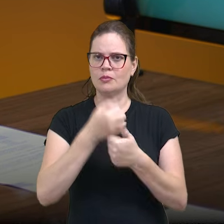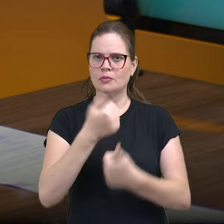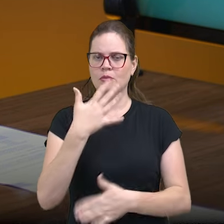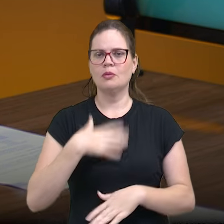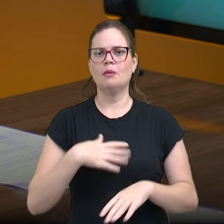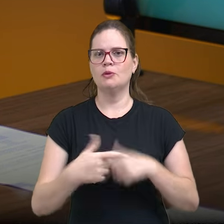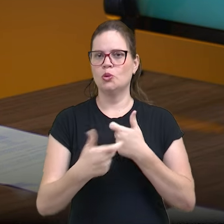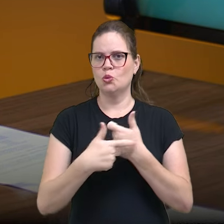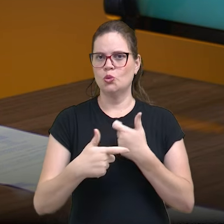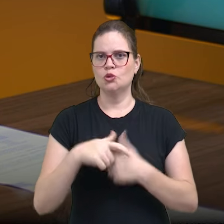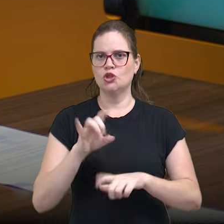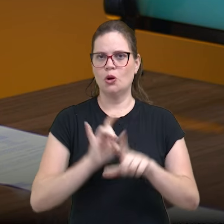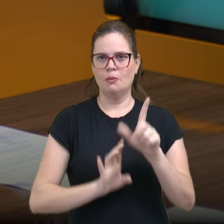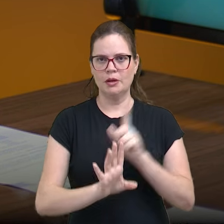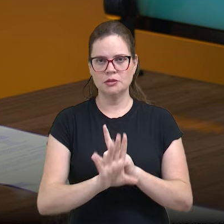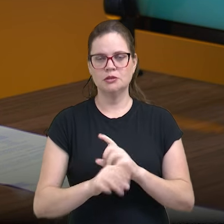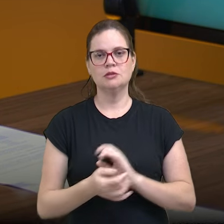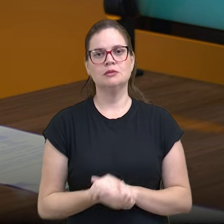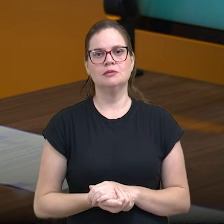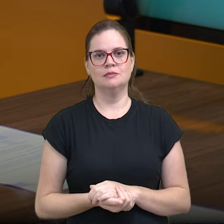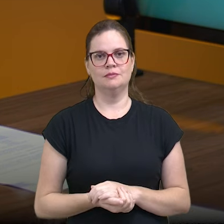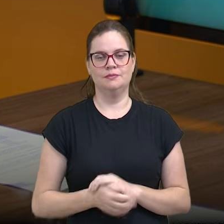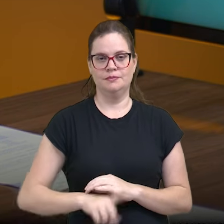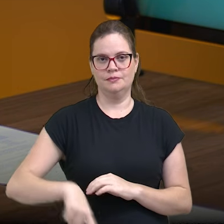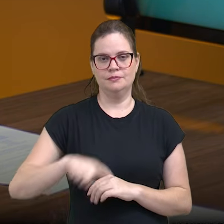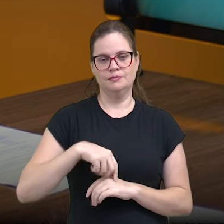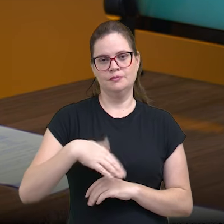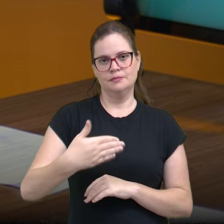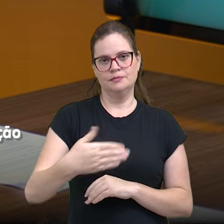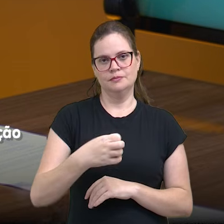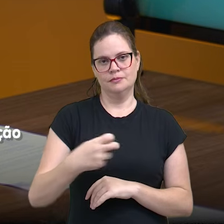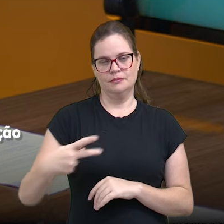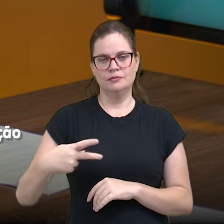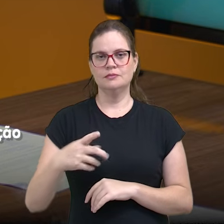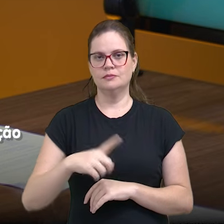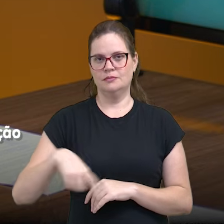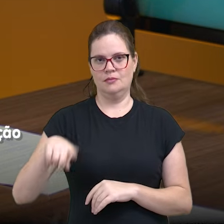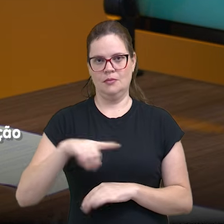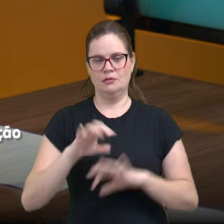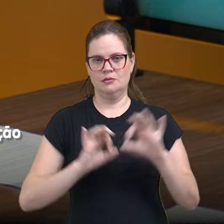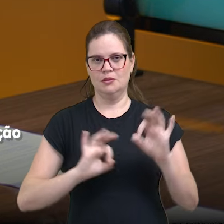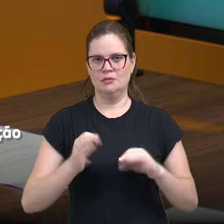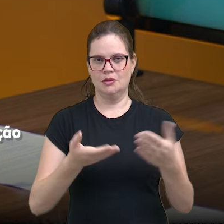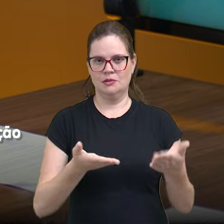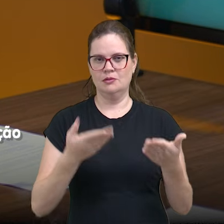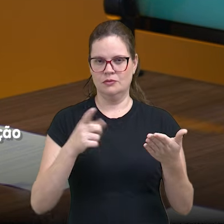próximo programa, que nós fazemos o convite, terá como tema a oração